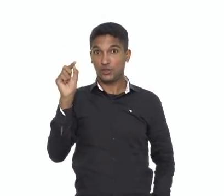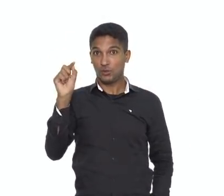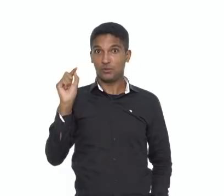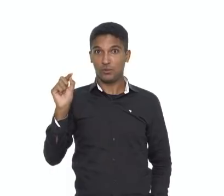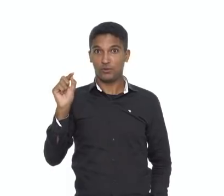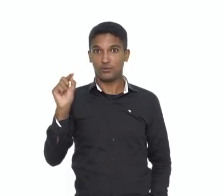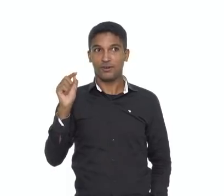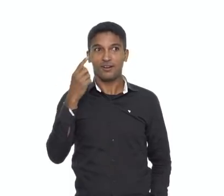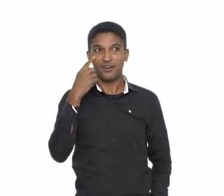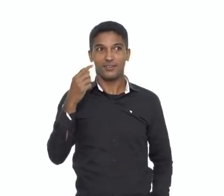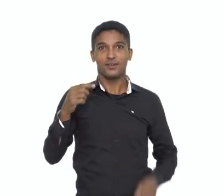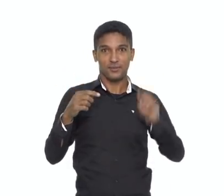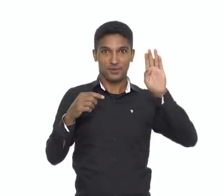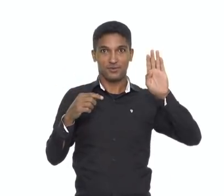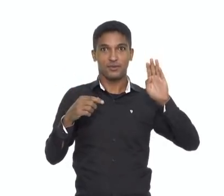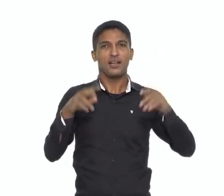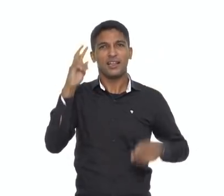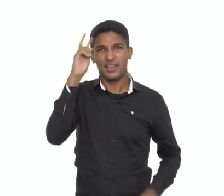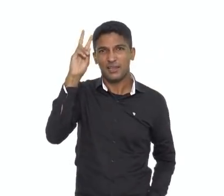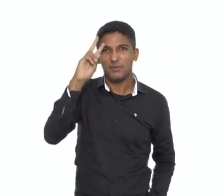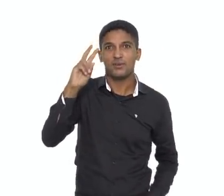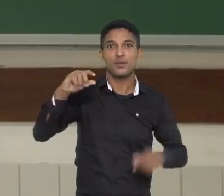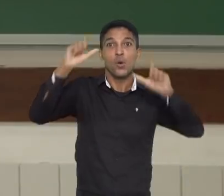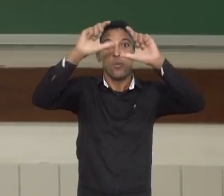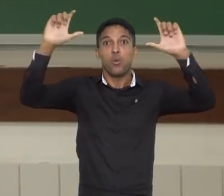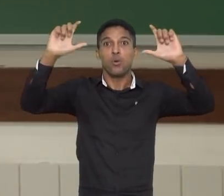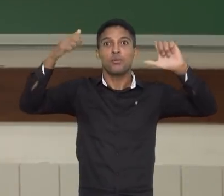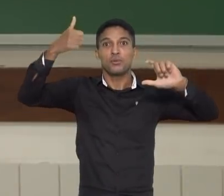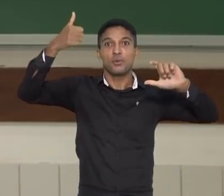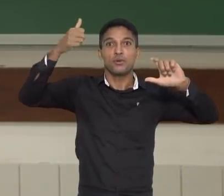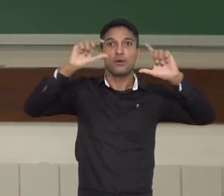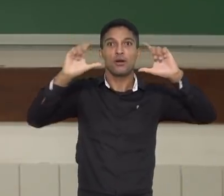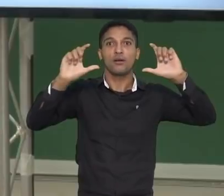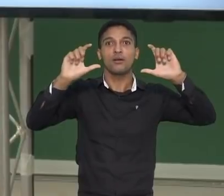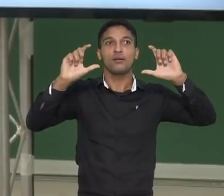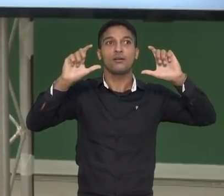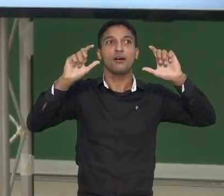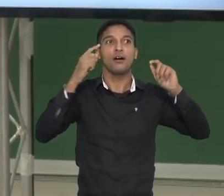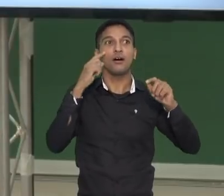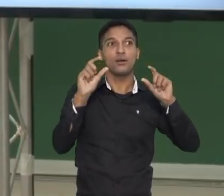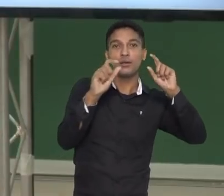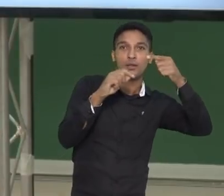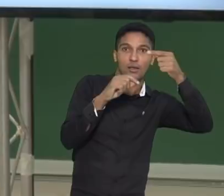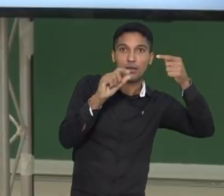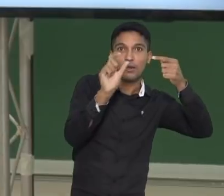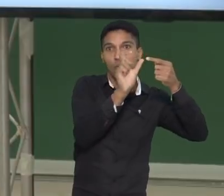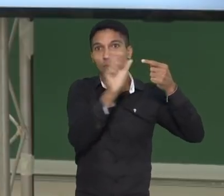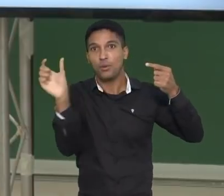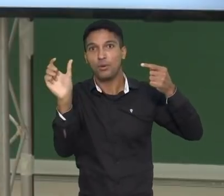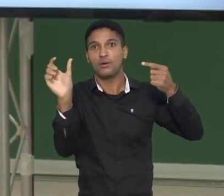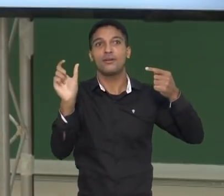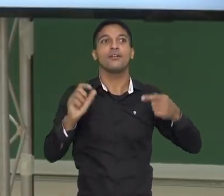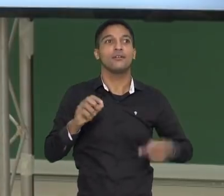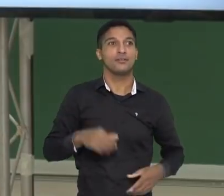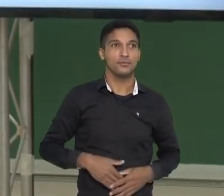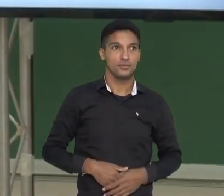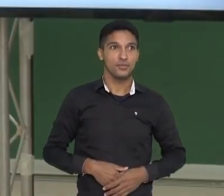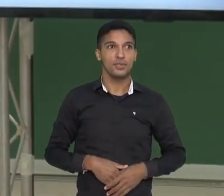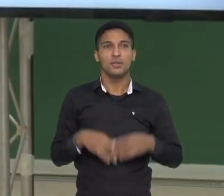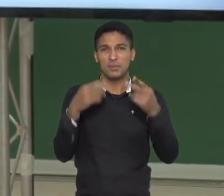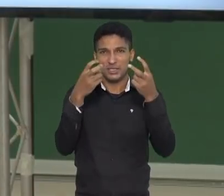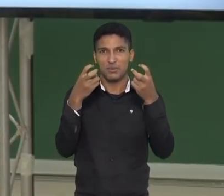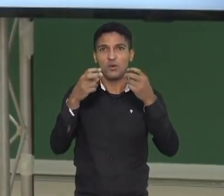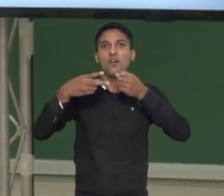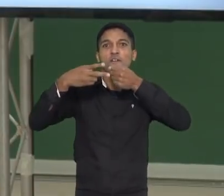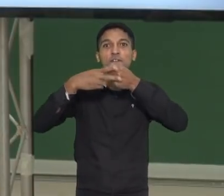rito? Lembram como era a primeira? O que é um rito? Perguntou o príncipezinho. Observe que aqui o verbo